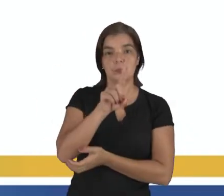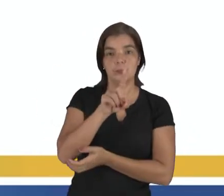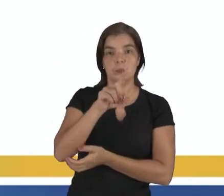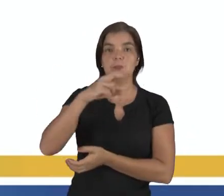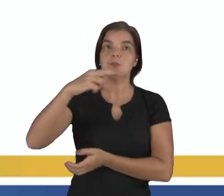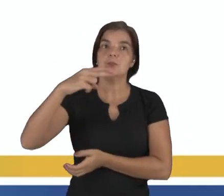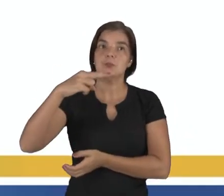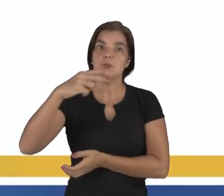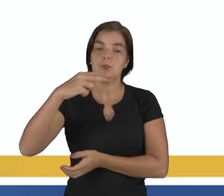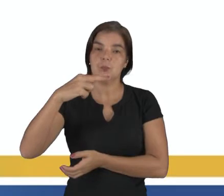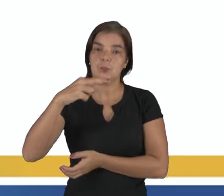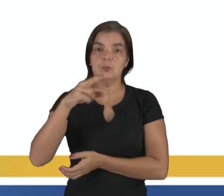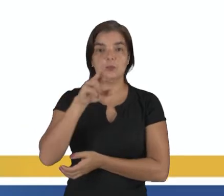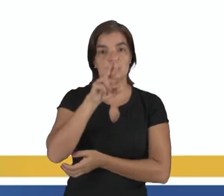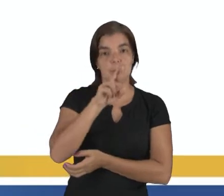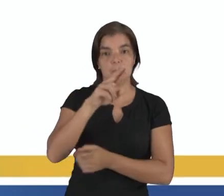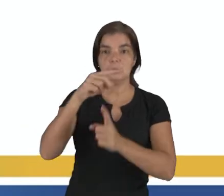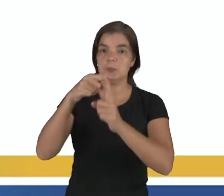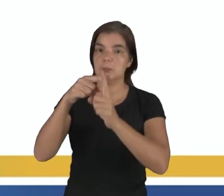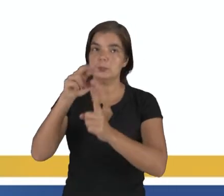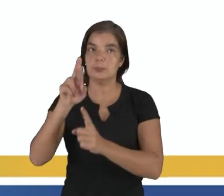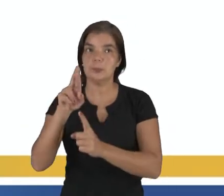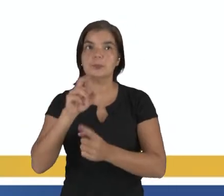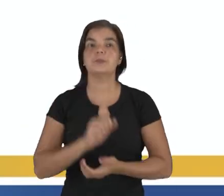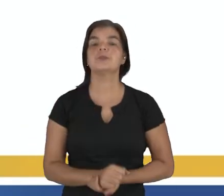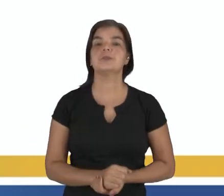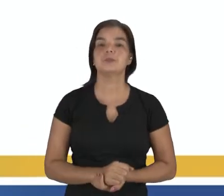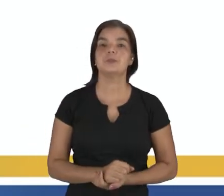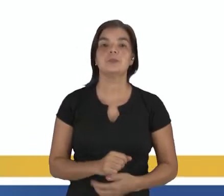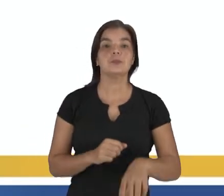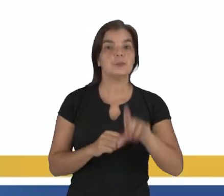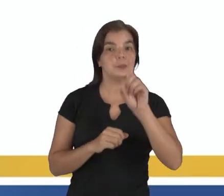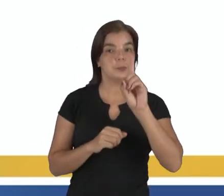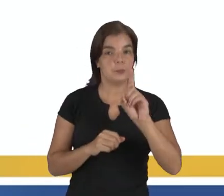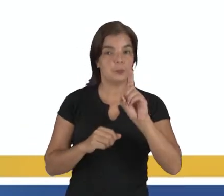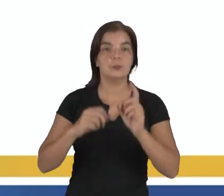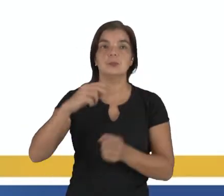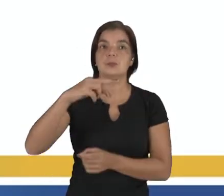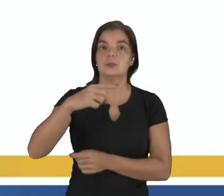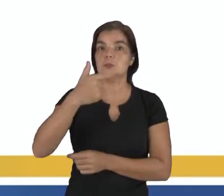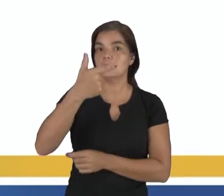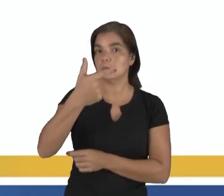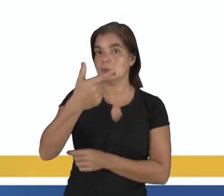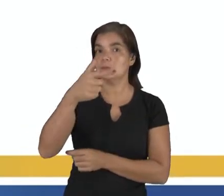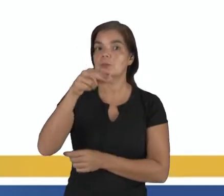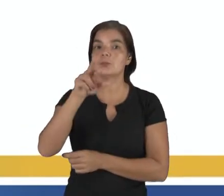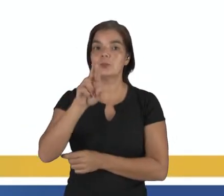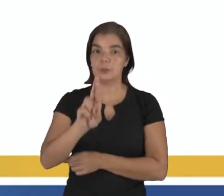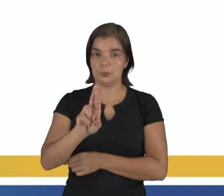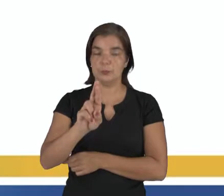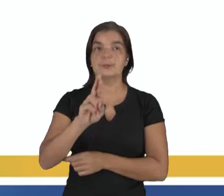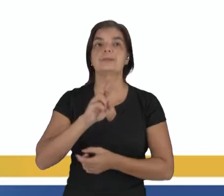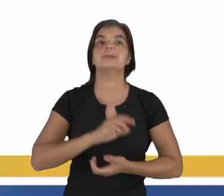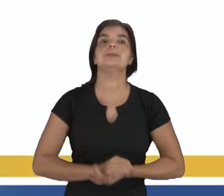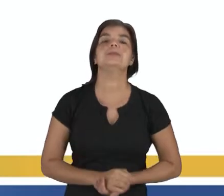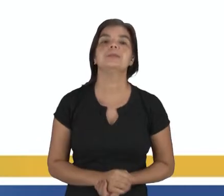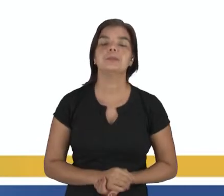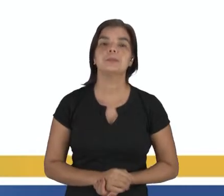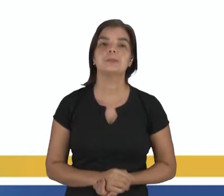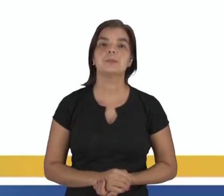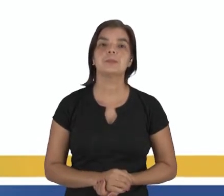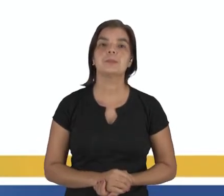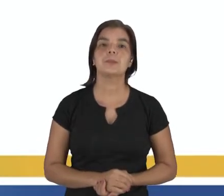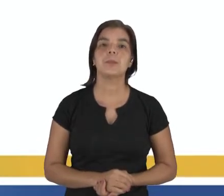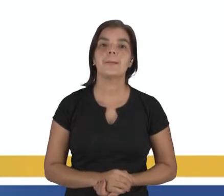D. D é igual a R mais R. D é igual a